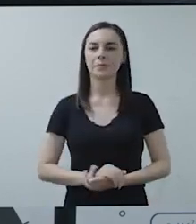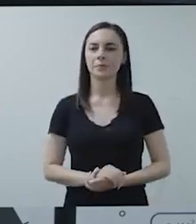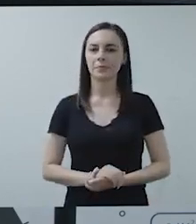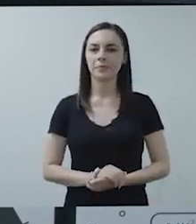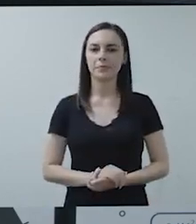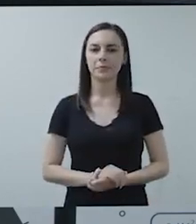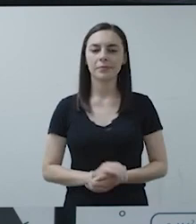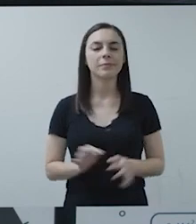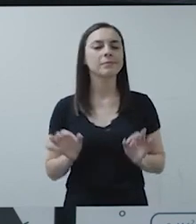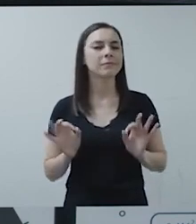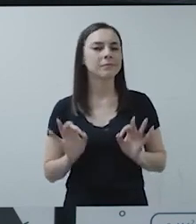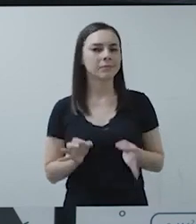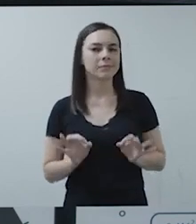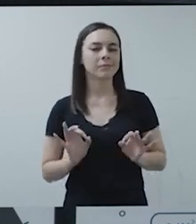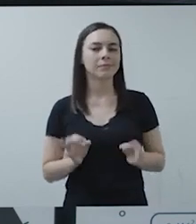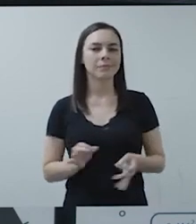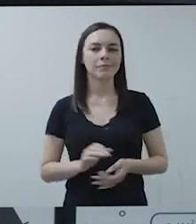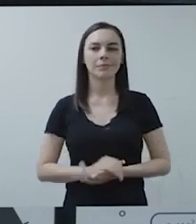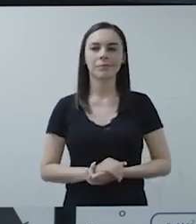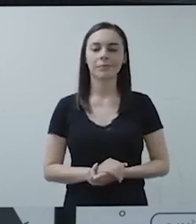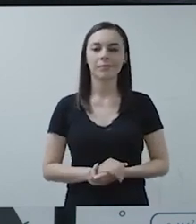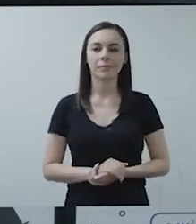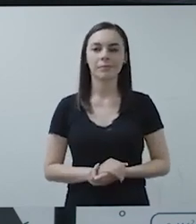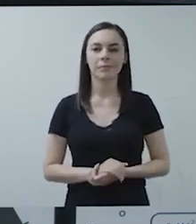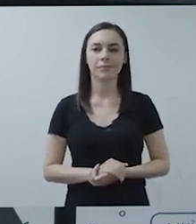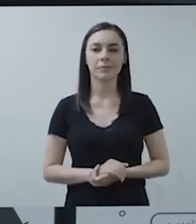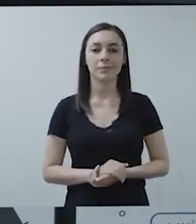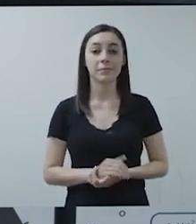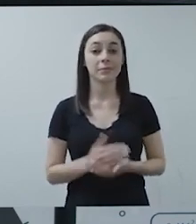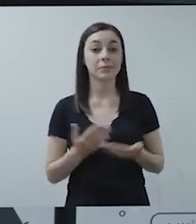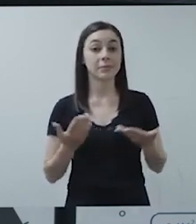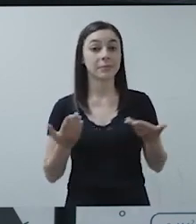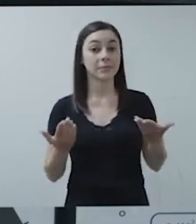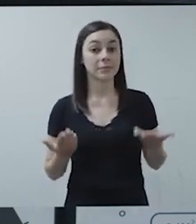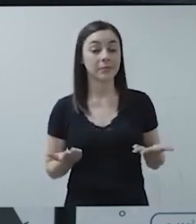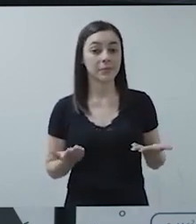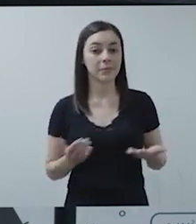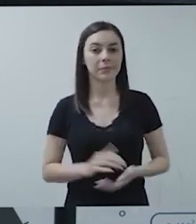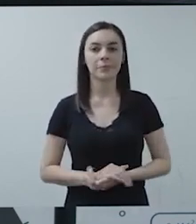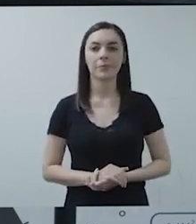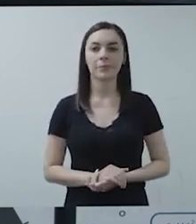Muito bem. Então, aqui...